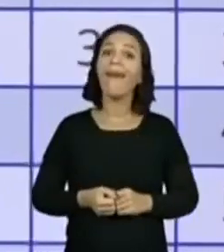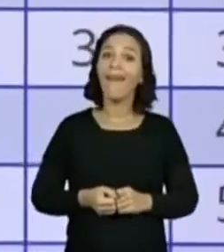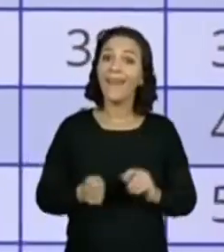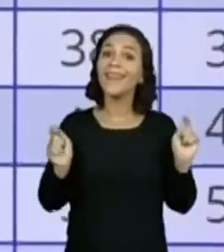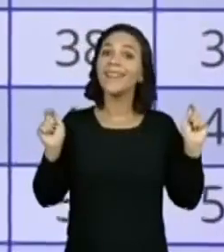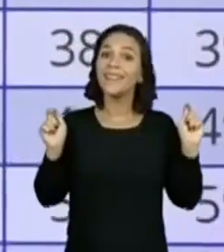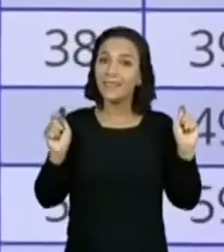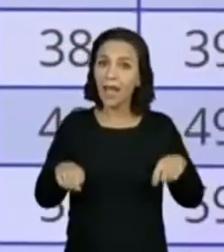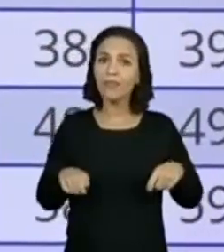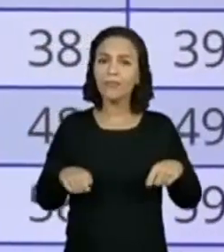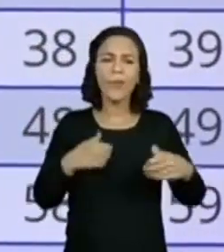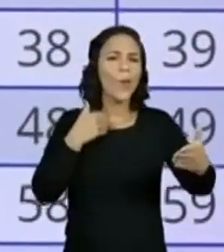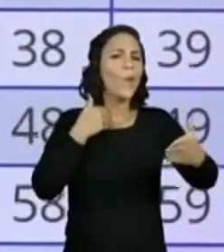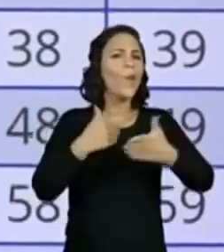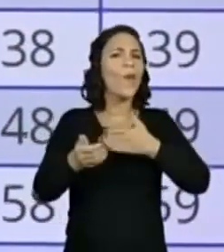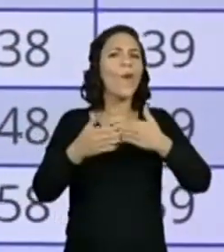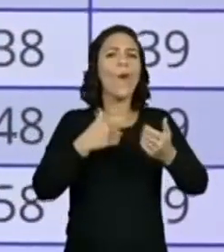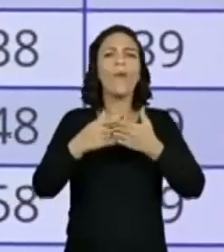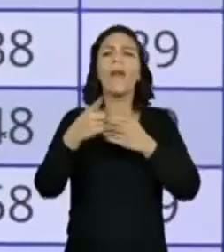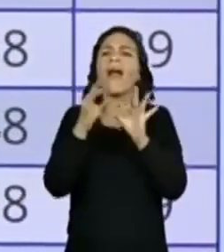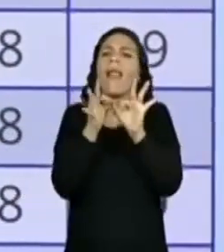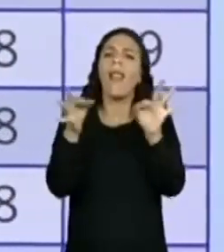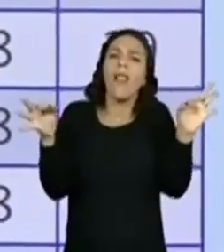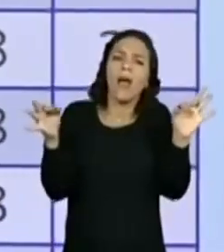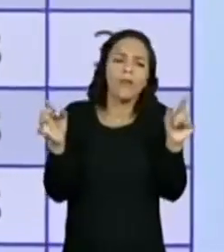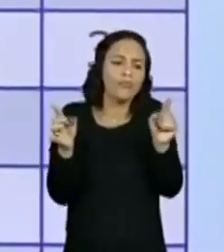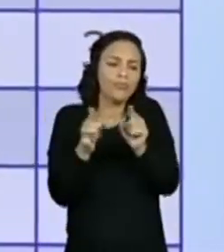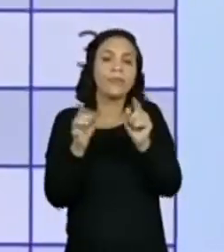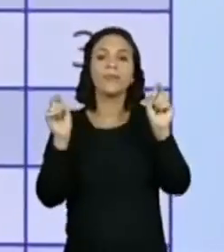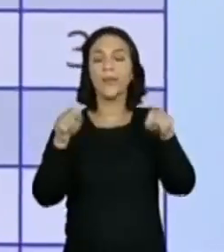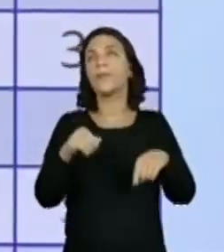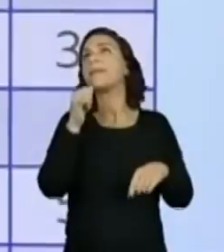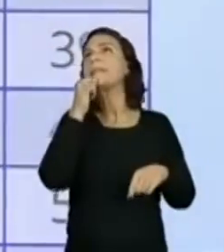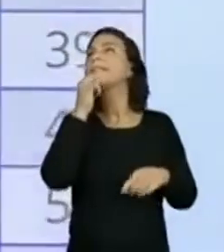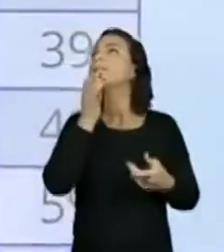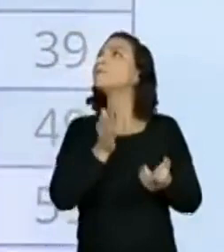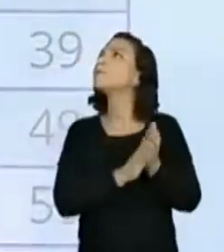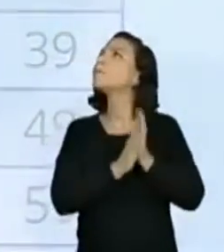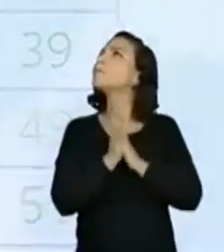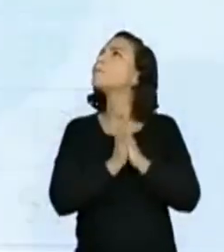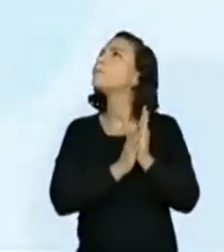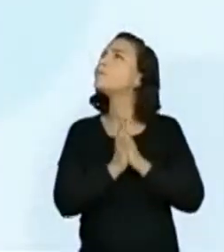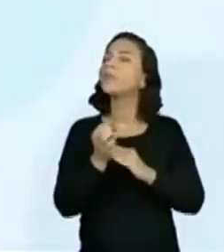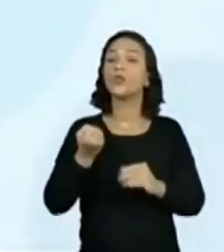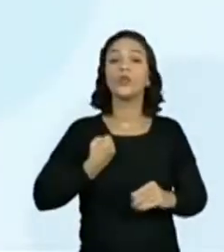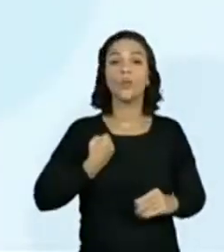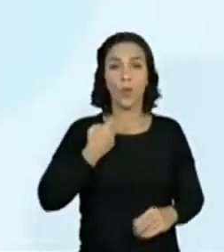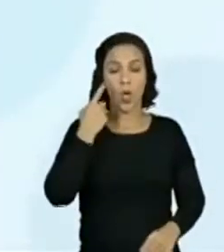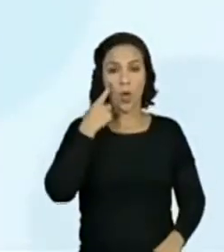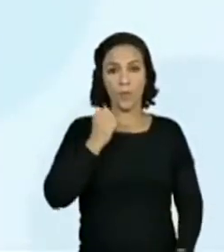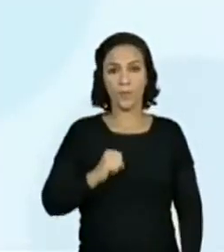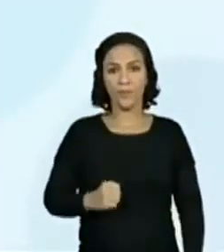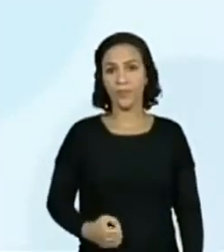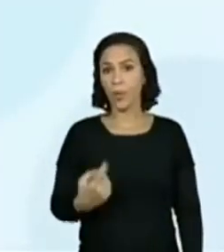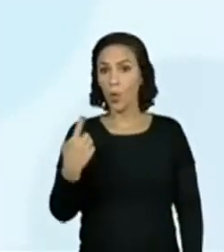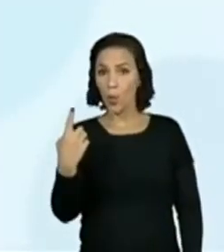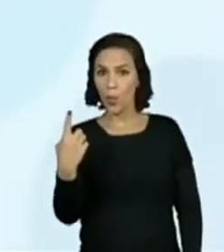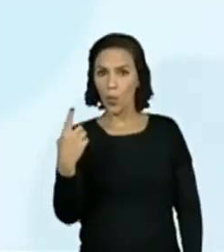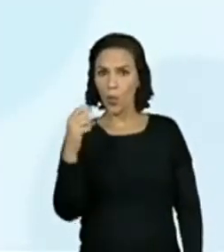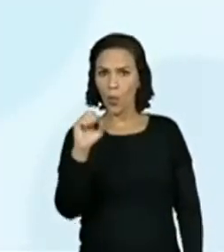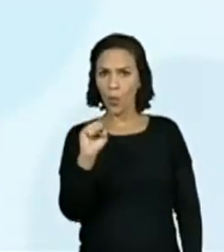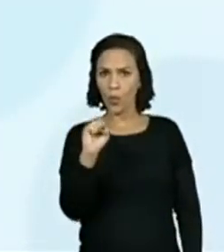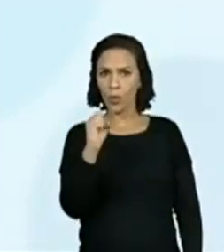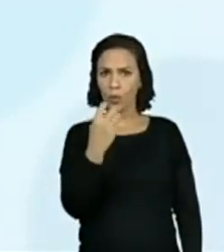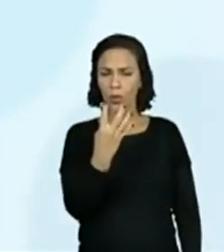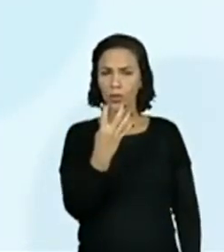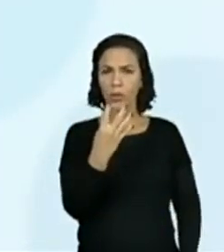precisamos para formar qualquer outro número. Por exemplo, se eu quiser formar o número 184, quais